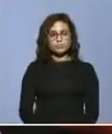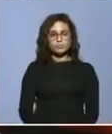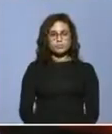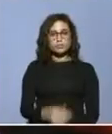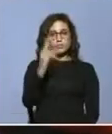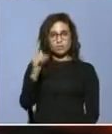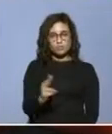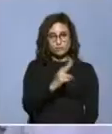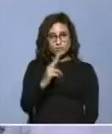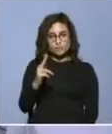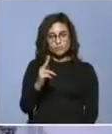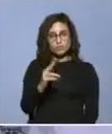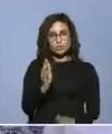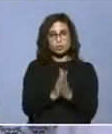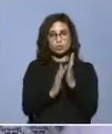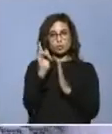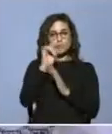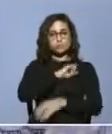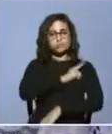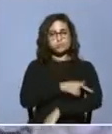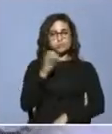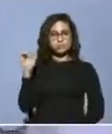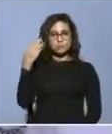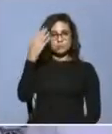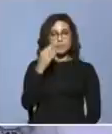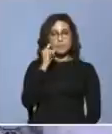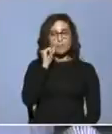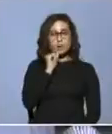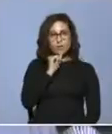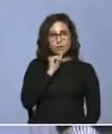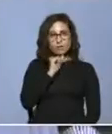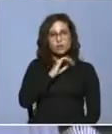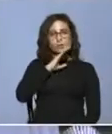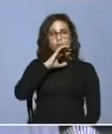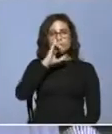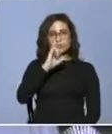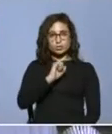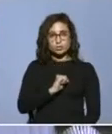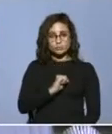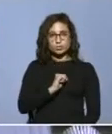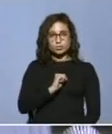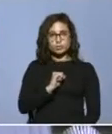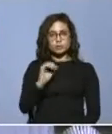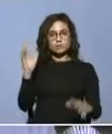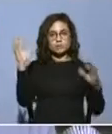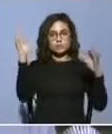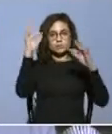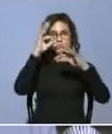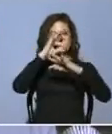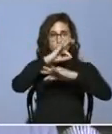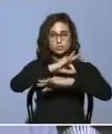Abençoe-vos Deus Todo-Poderoso, Pai, Filho e